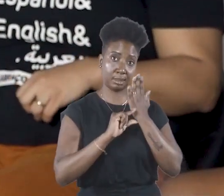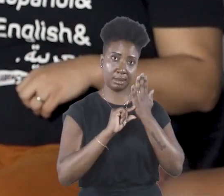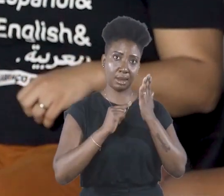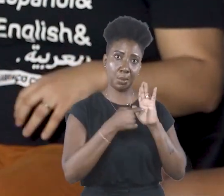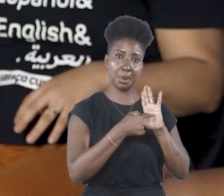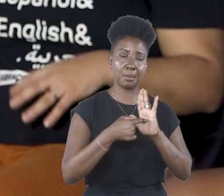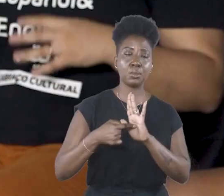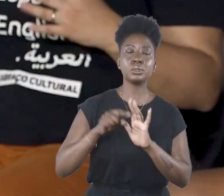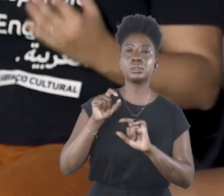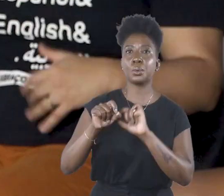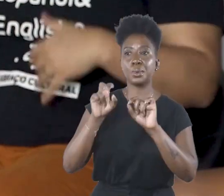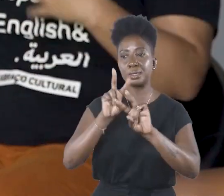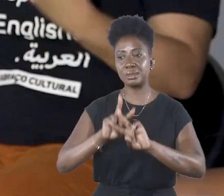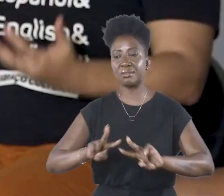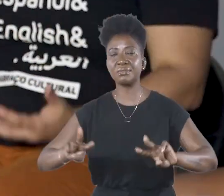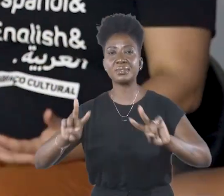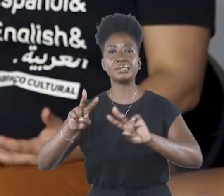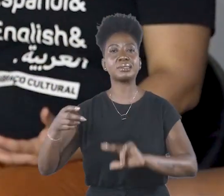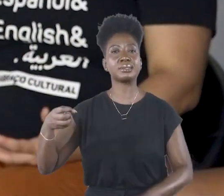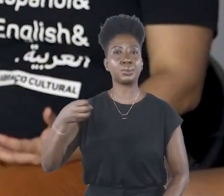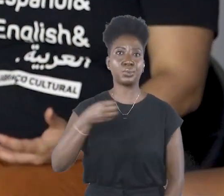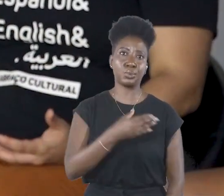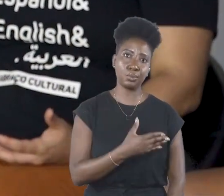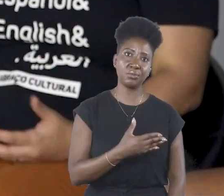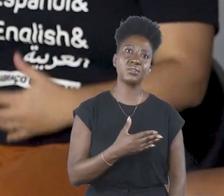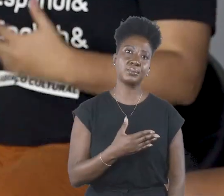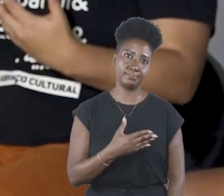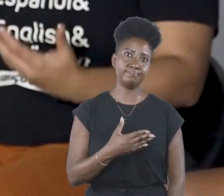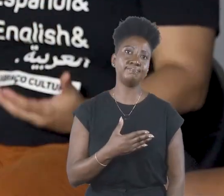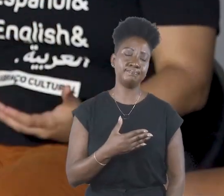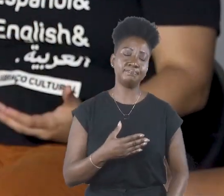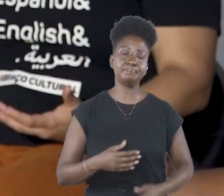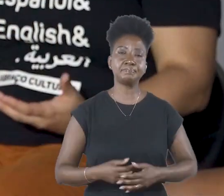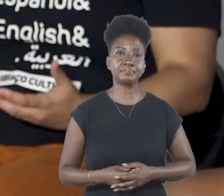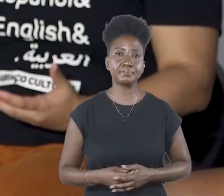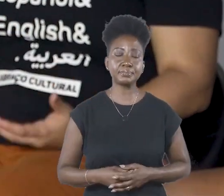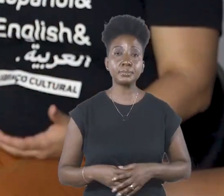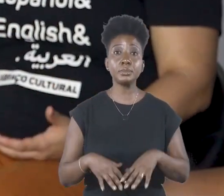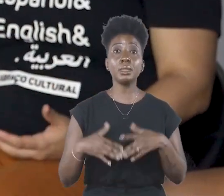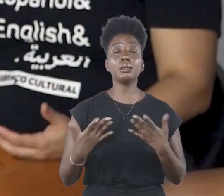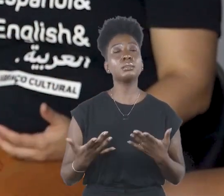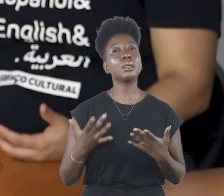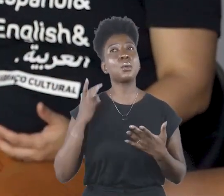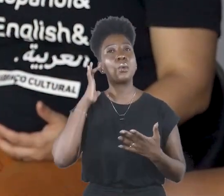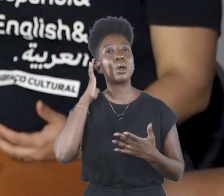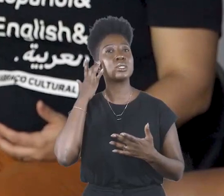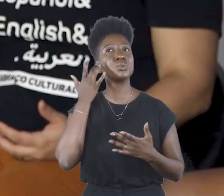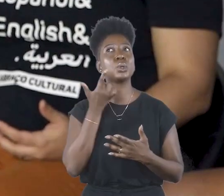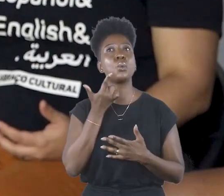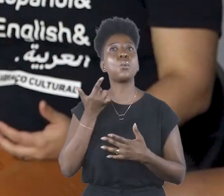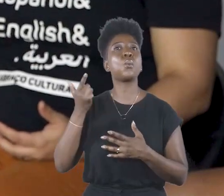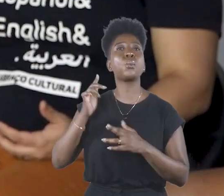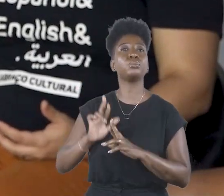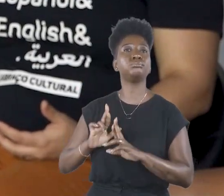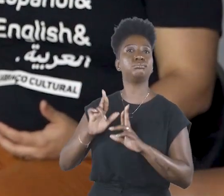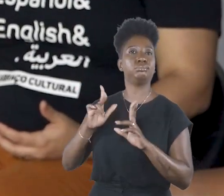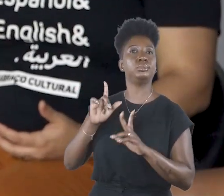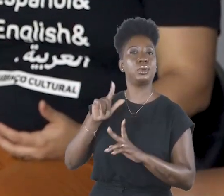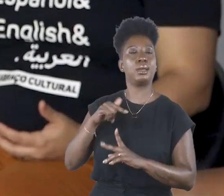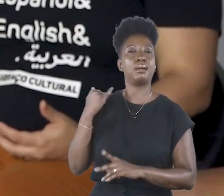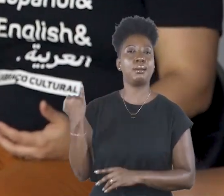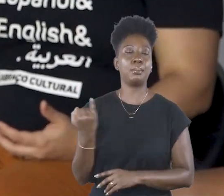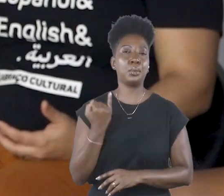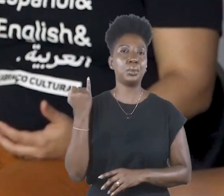são autores de materiais didáticos, é trazer essas perspectivas novas, outras pelo menos, para o material didático. E aí eu acho que um